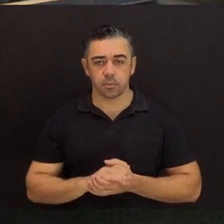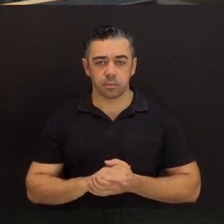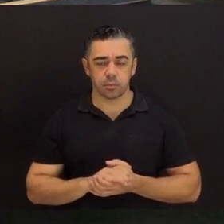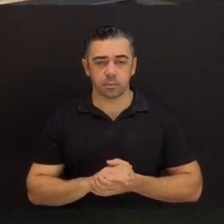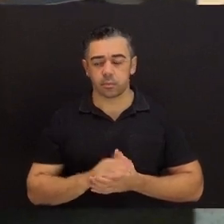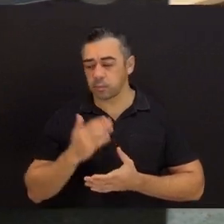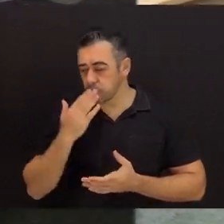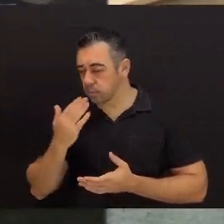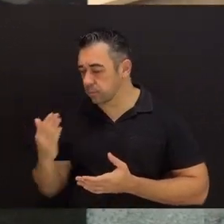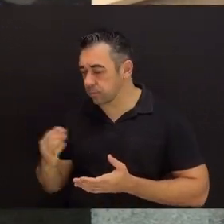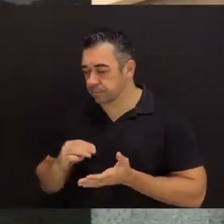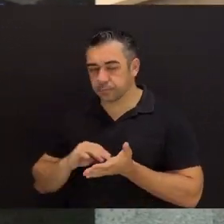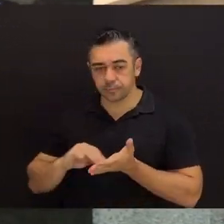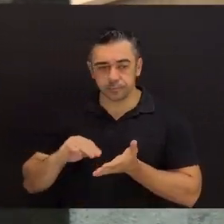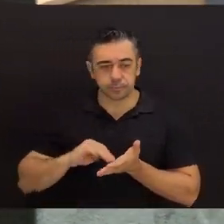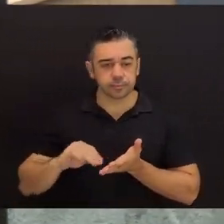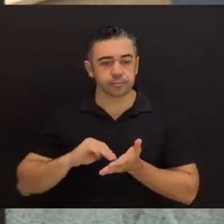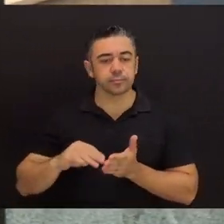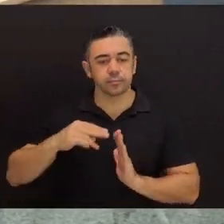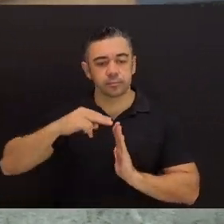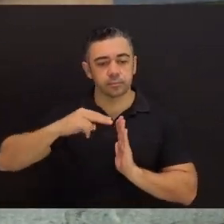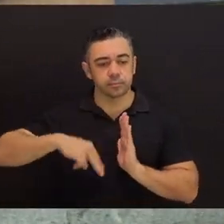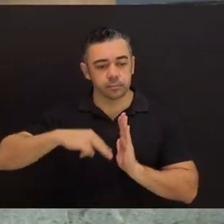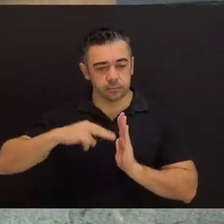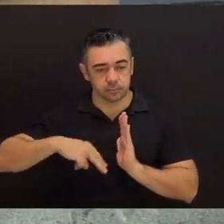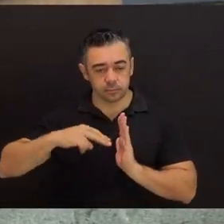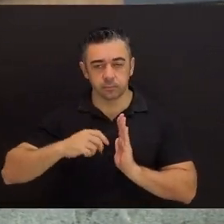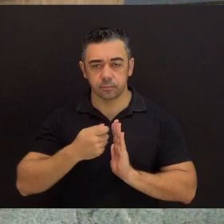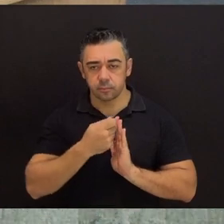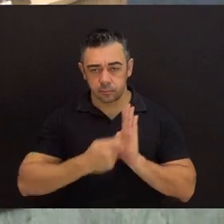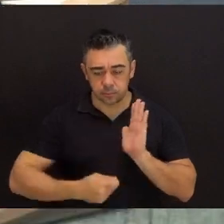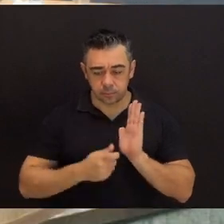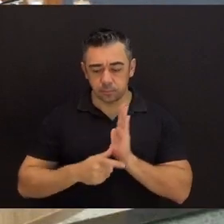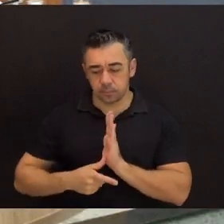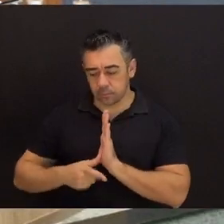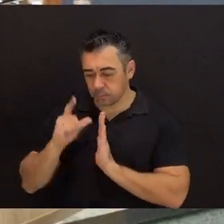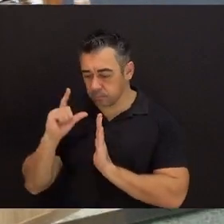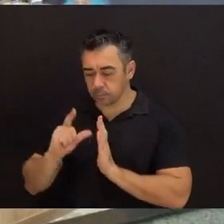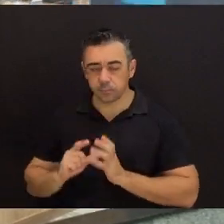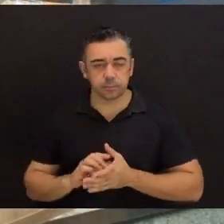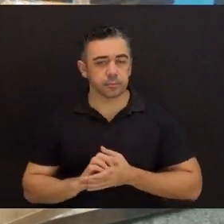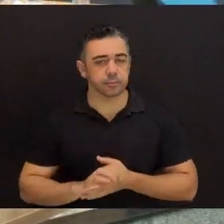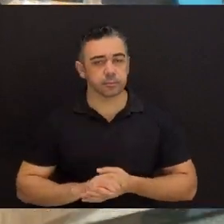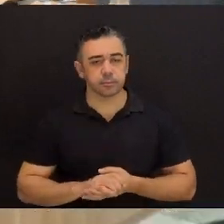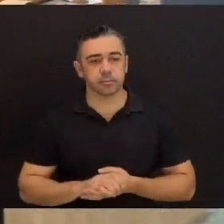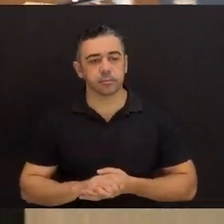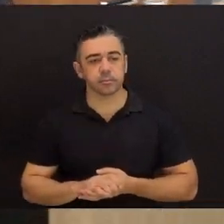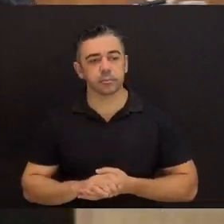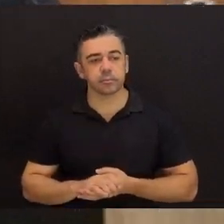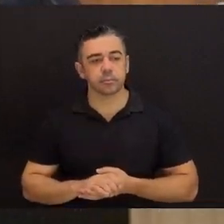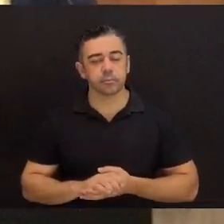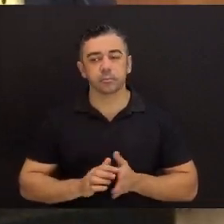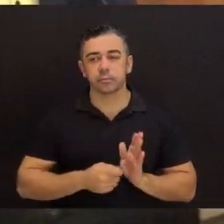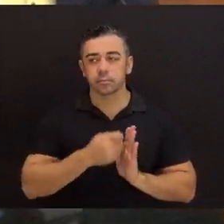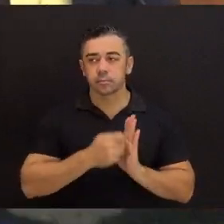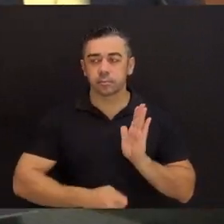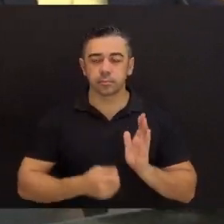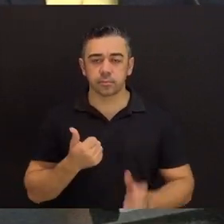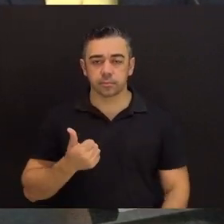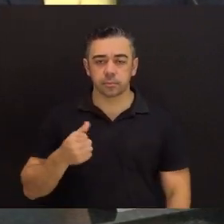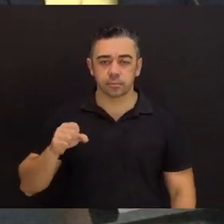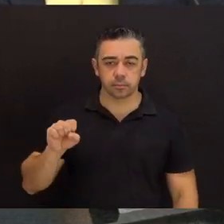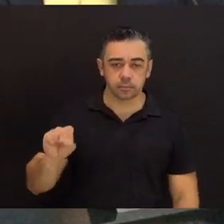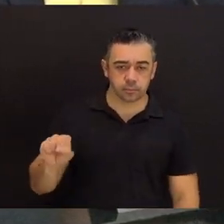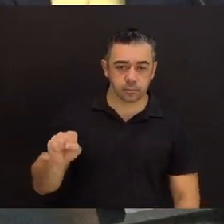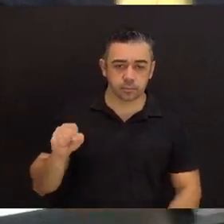solicita ao Senhor secretário que proceda a leitura da ata da sessão anterior ata da décima oitava